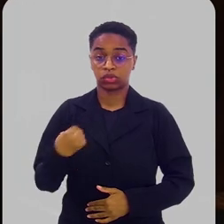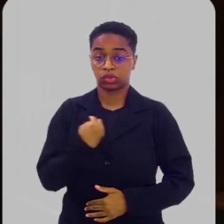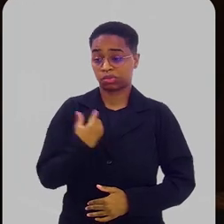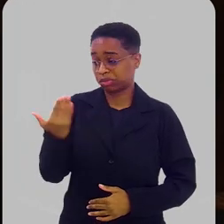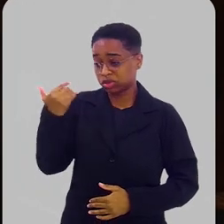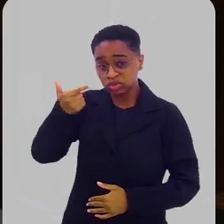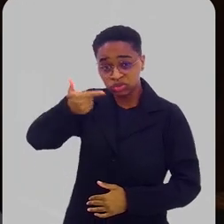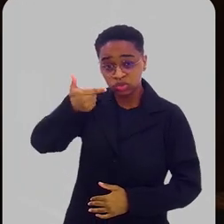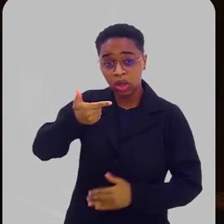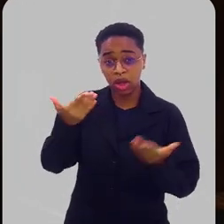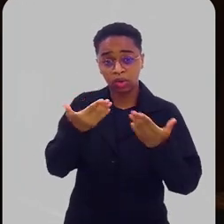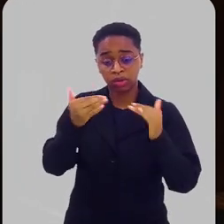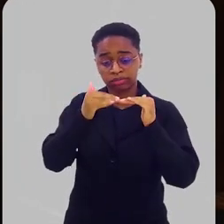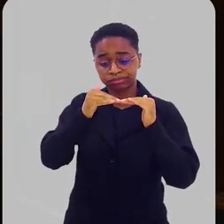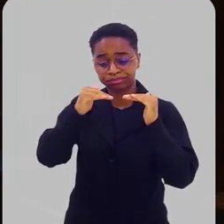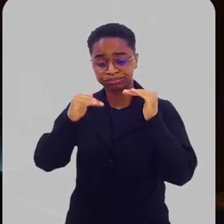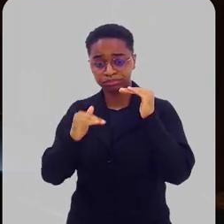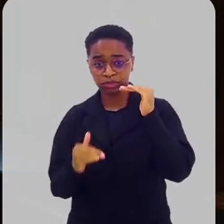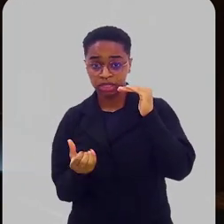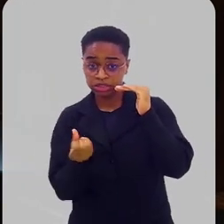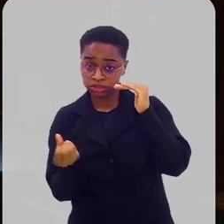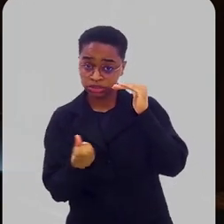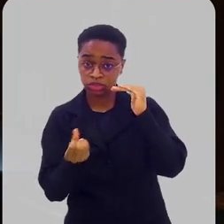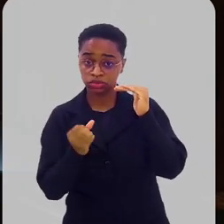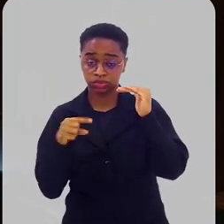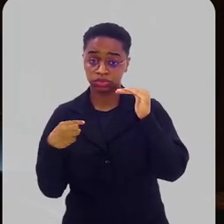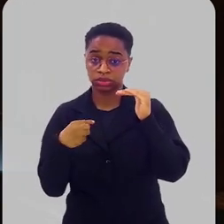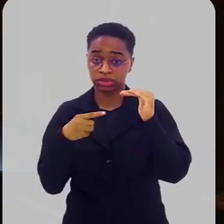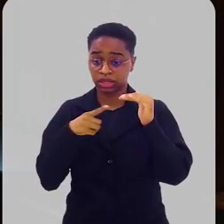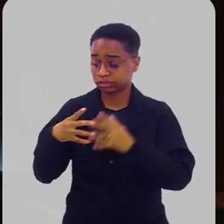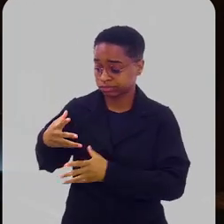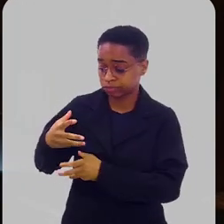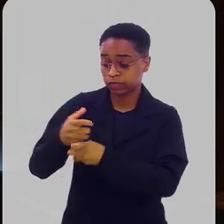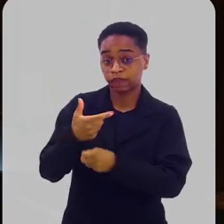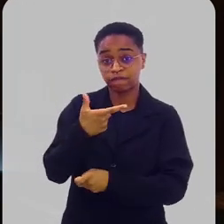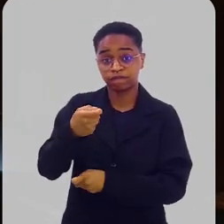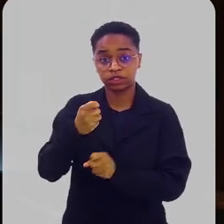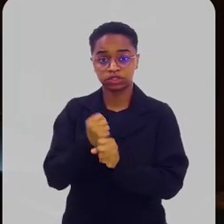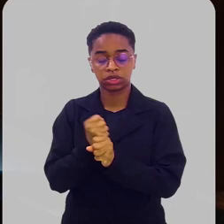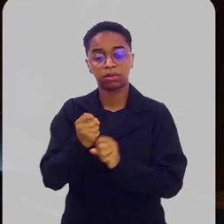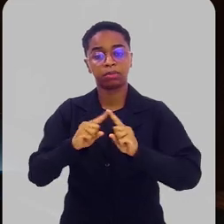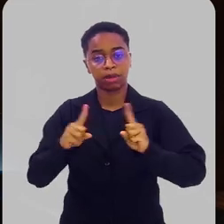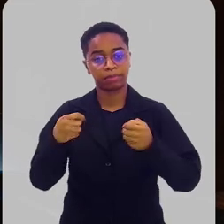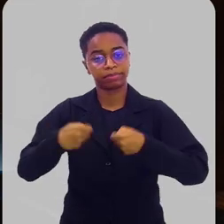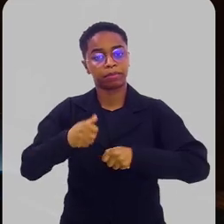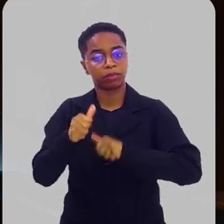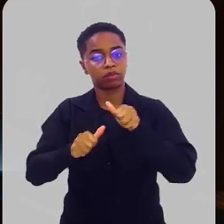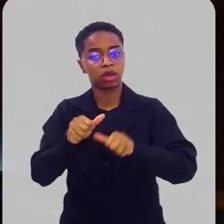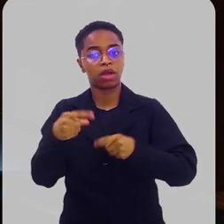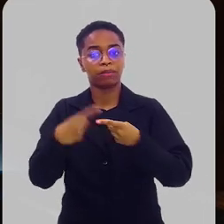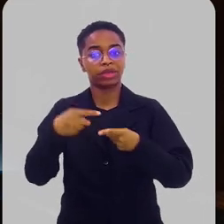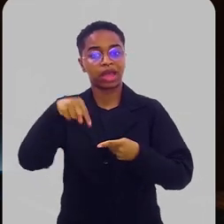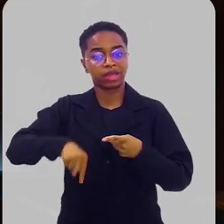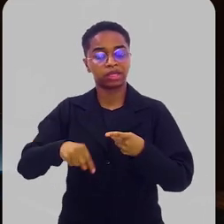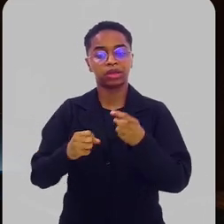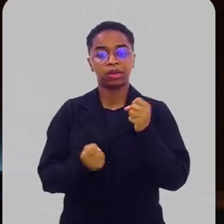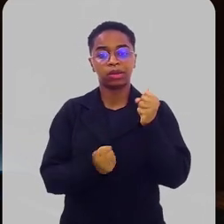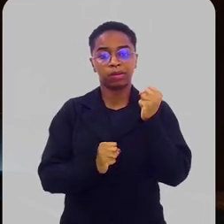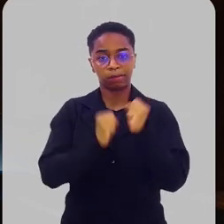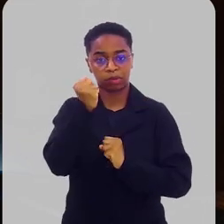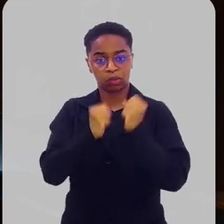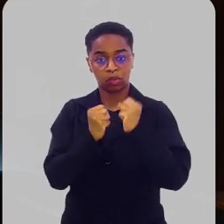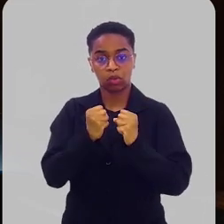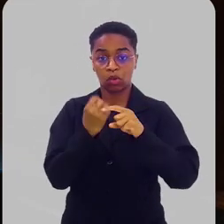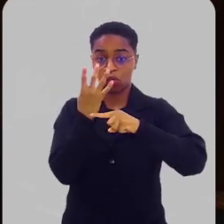essa posição nos últimos 20 anos. E a gente precisa recuperar isso, porque o estado do Rio de Janeiro é o estado que produz 4/5